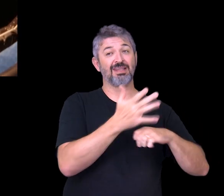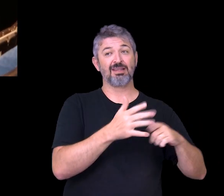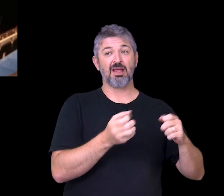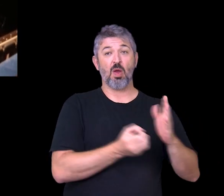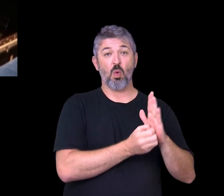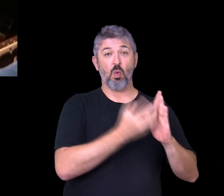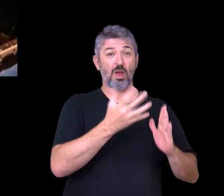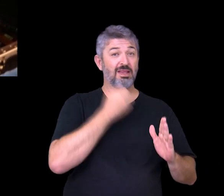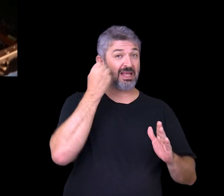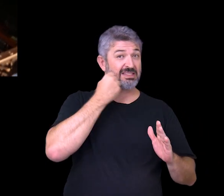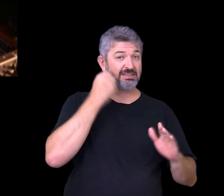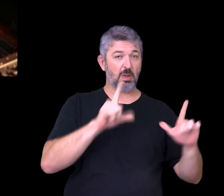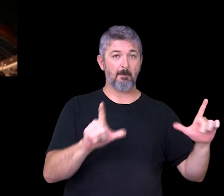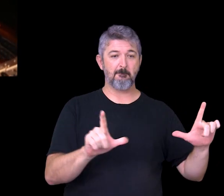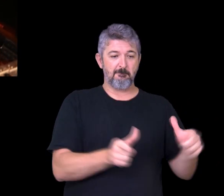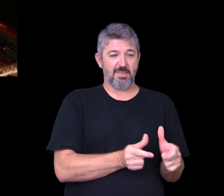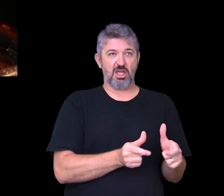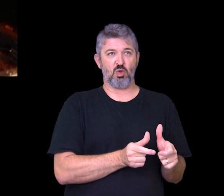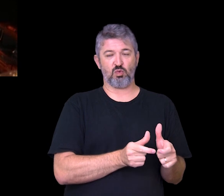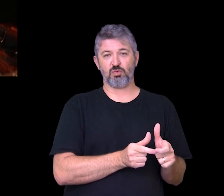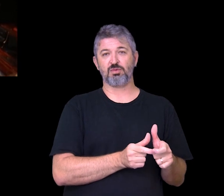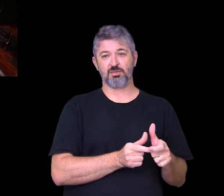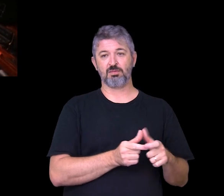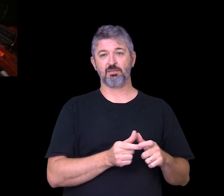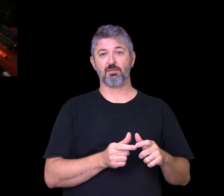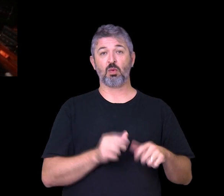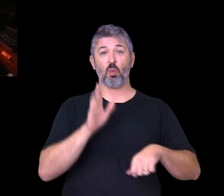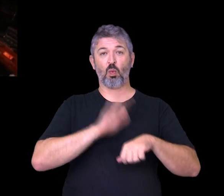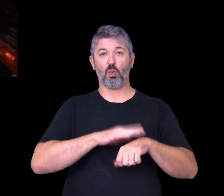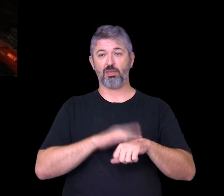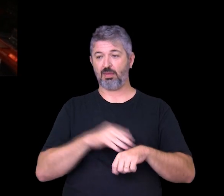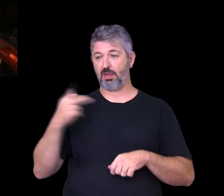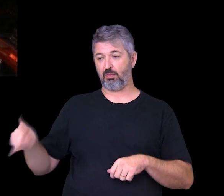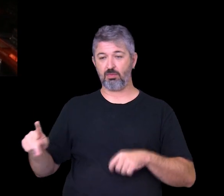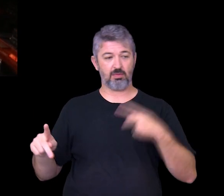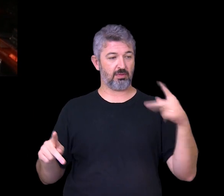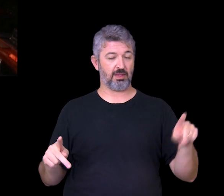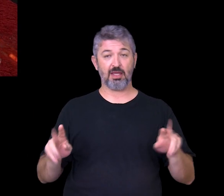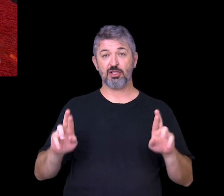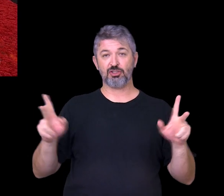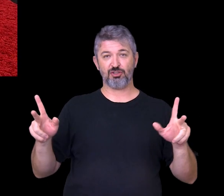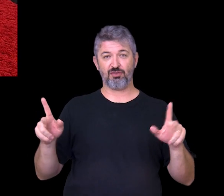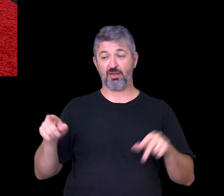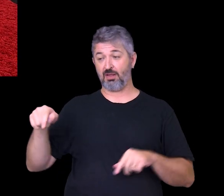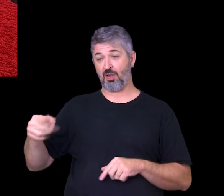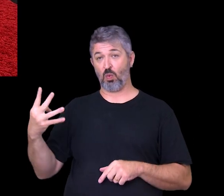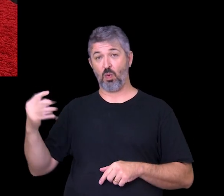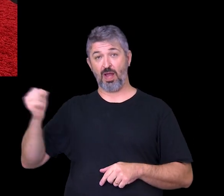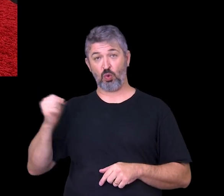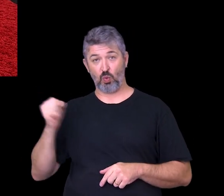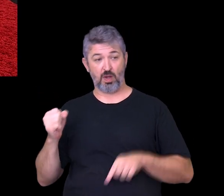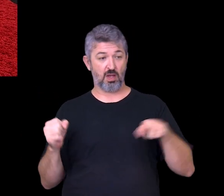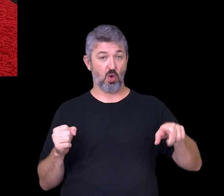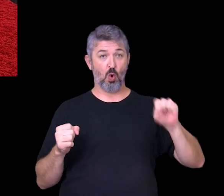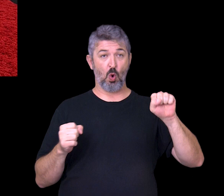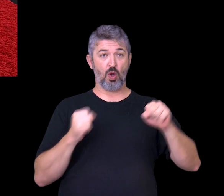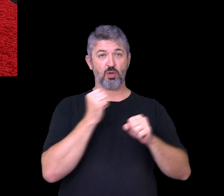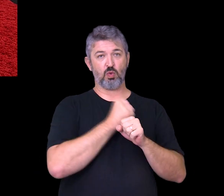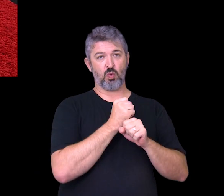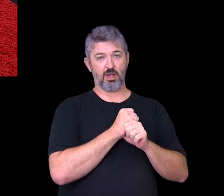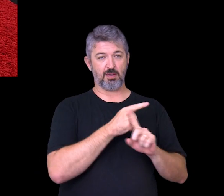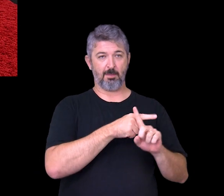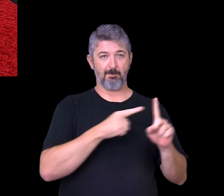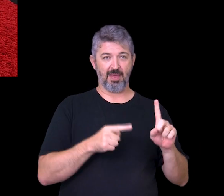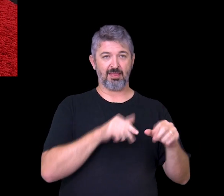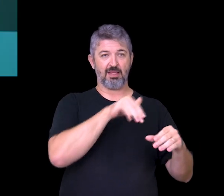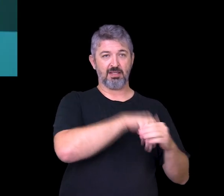de senadores. Os mandatos também são diferentes. Na Câmara, são 4 anos. No Senado, são 8 intercalados. Metade numa eleição,